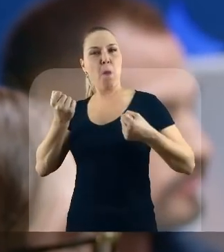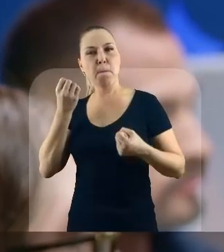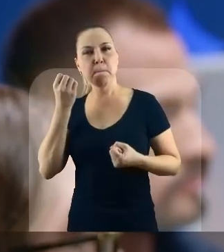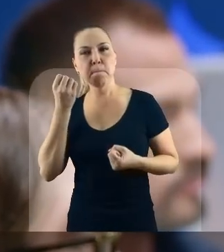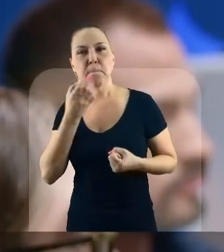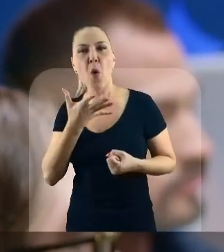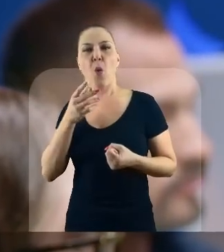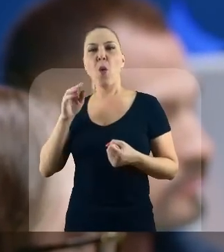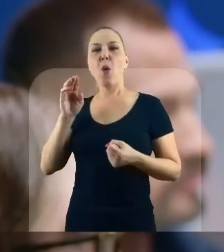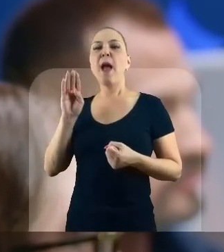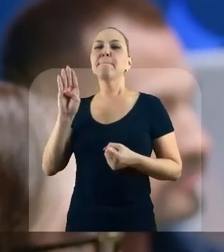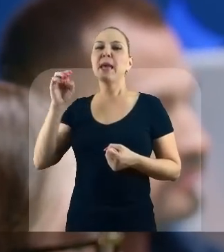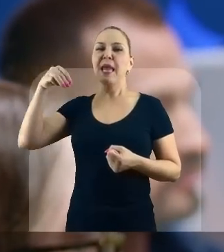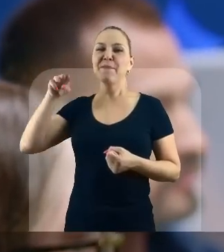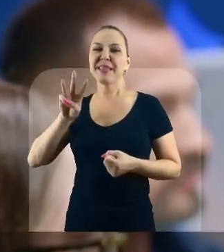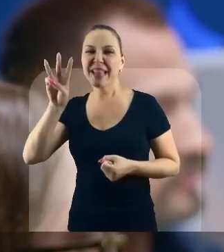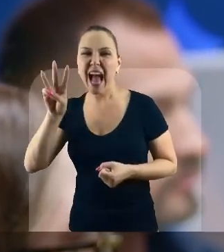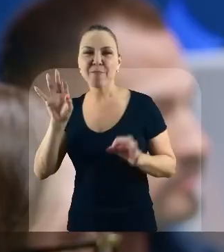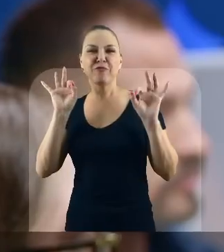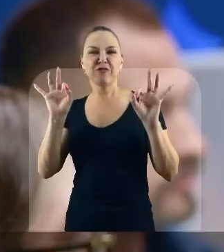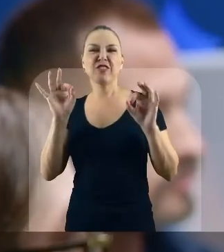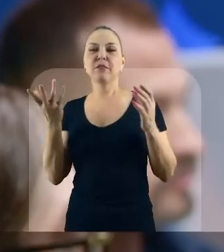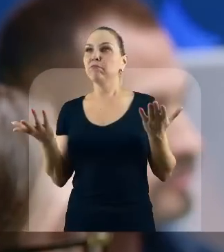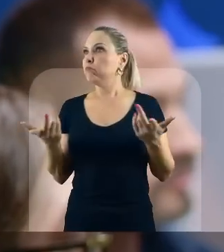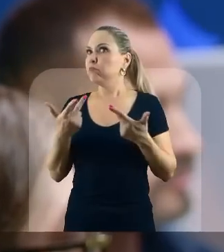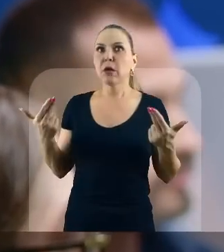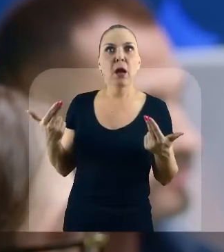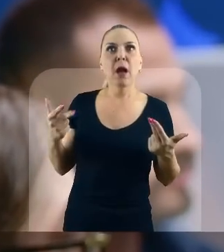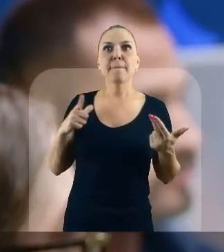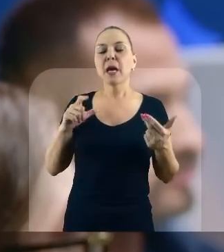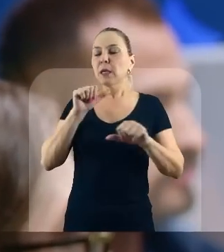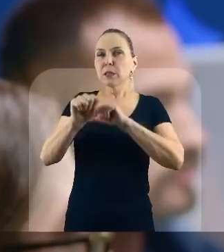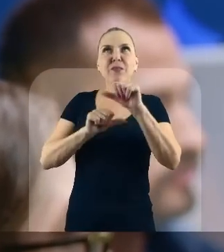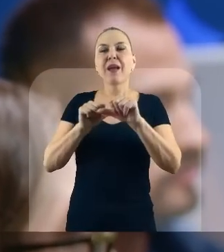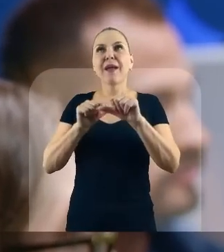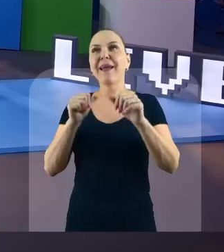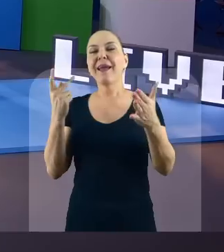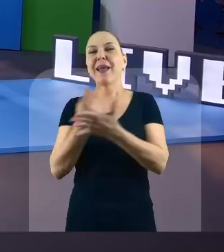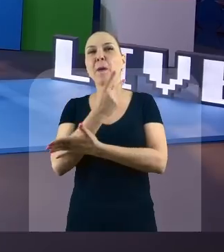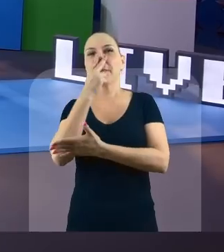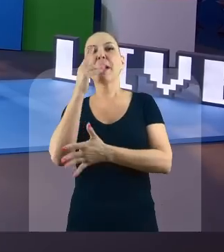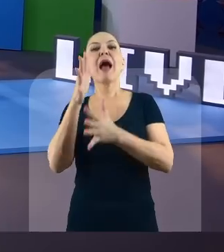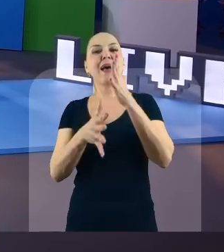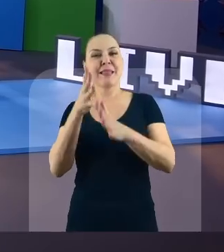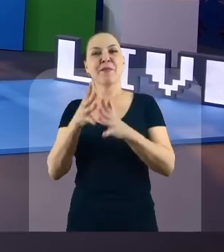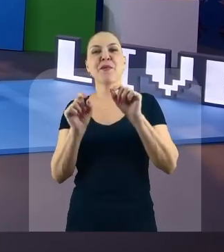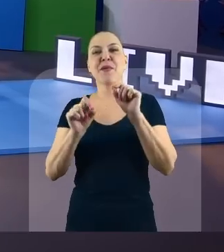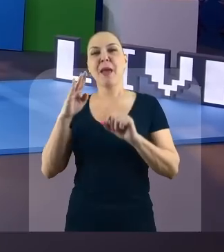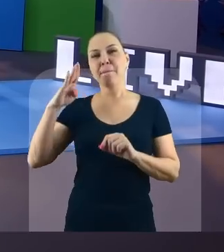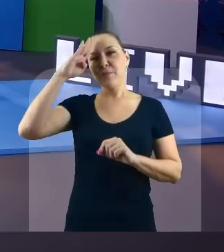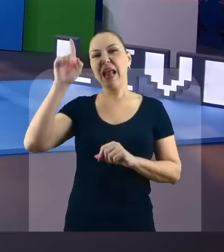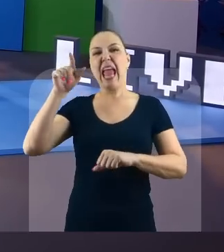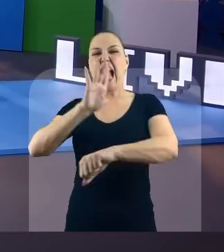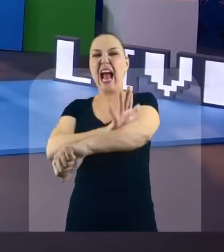tem uma Mercedes. E isso foi colocado, e isso eu acho que foi um grande, não sei se digo erro, mas foi algo que atrapalhou muito, porque o Bolsonaro